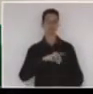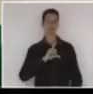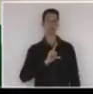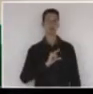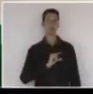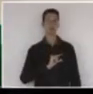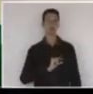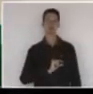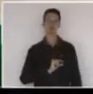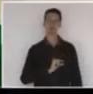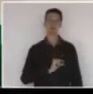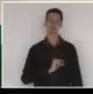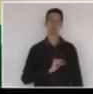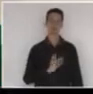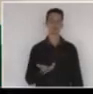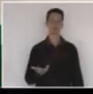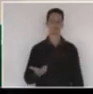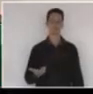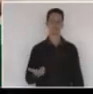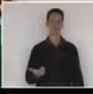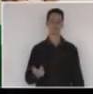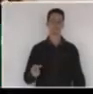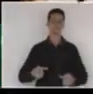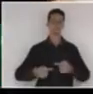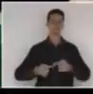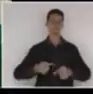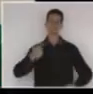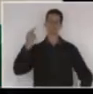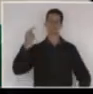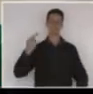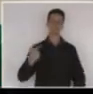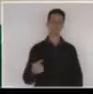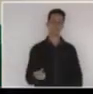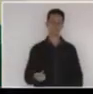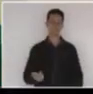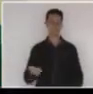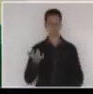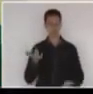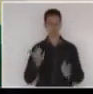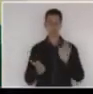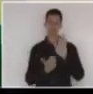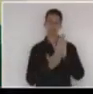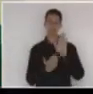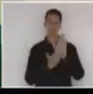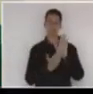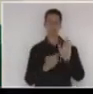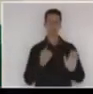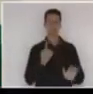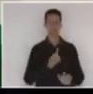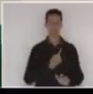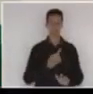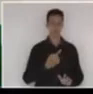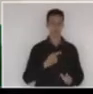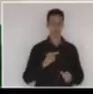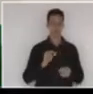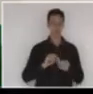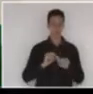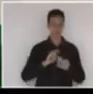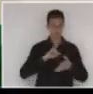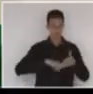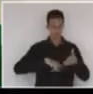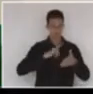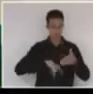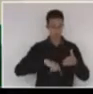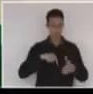eu quero propor inclusive nessa casa a gente fazer uma moção para a bancada federal para que eles